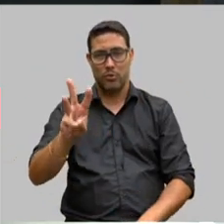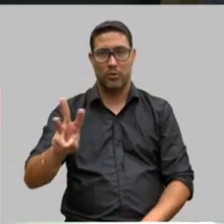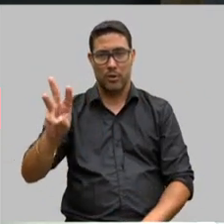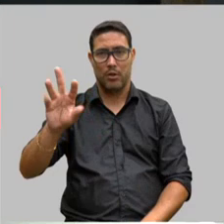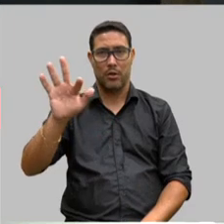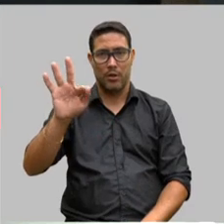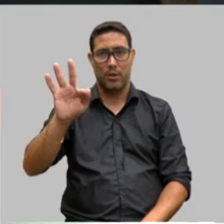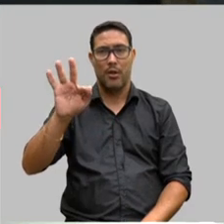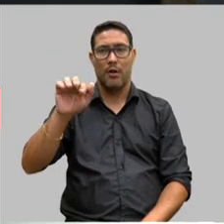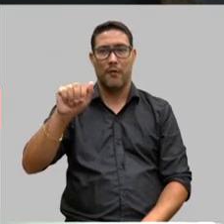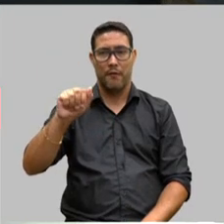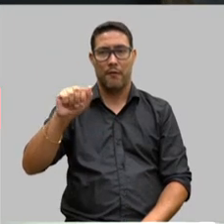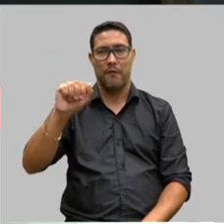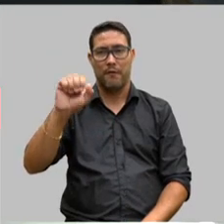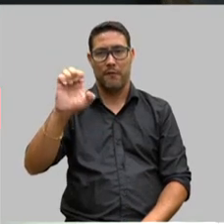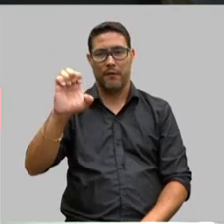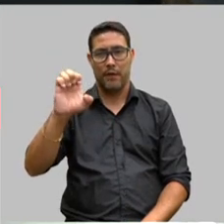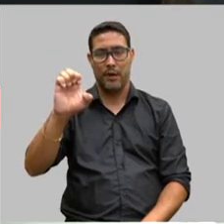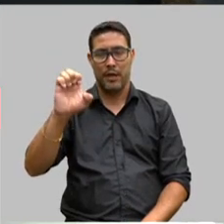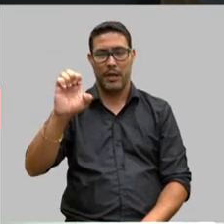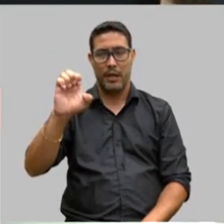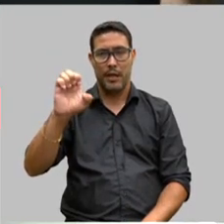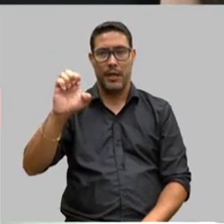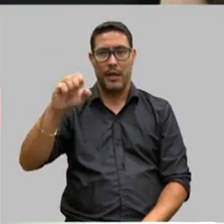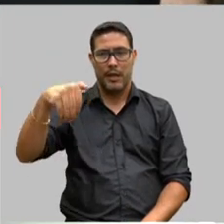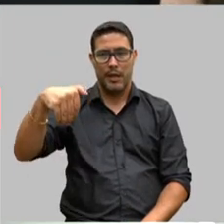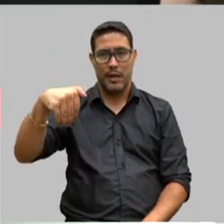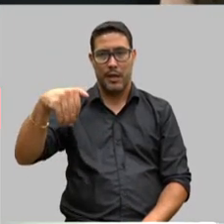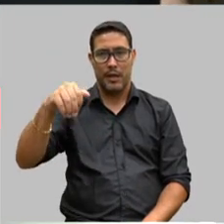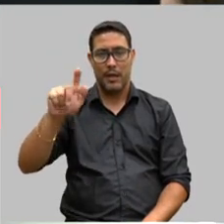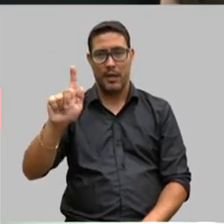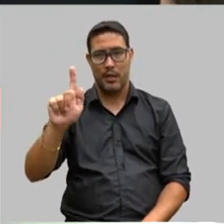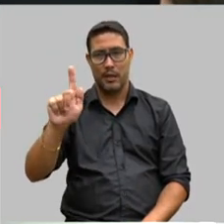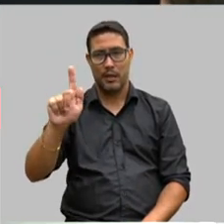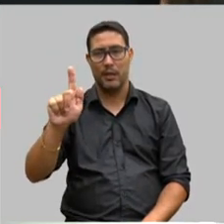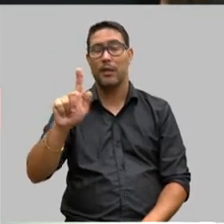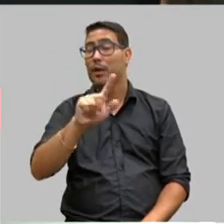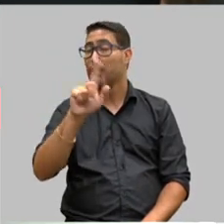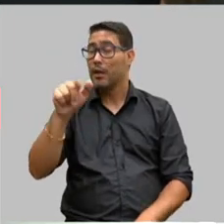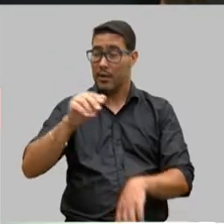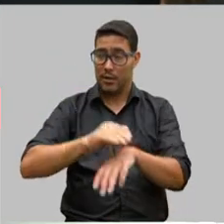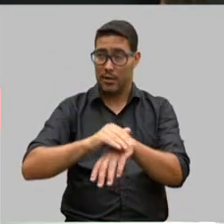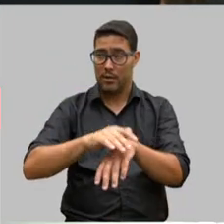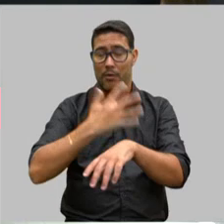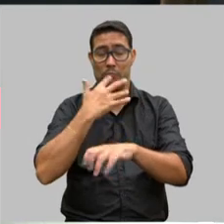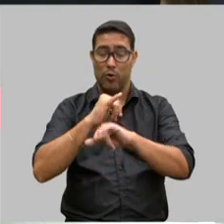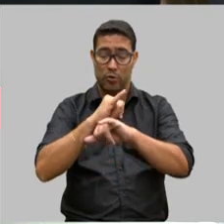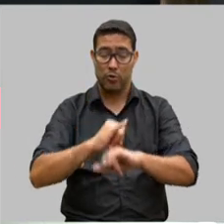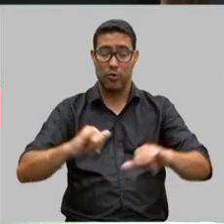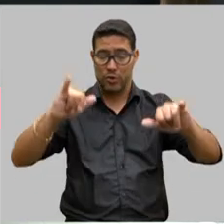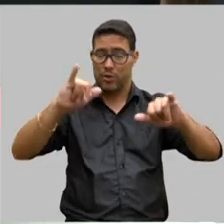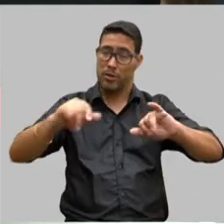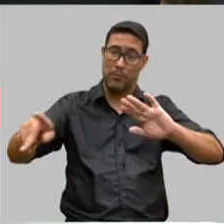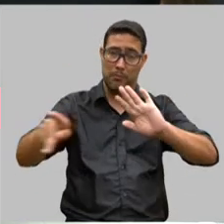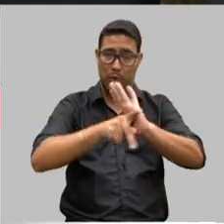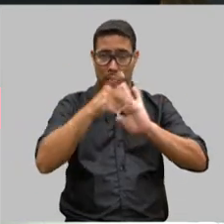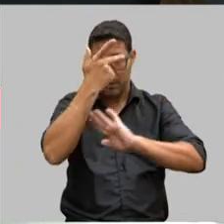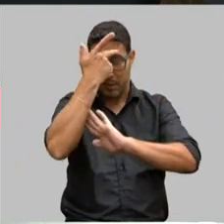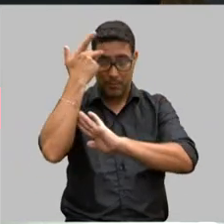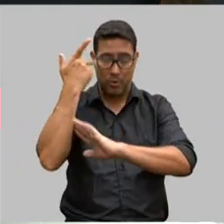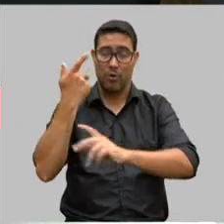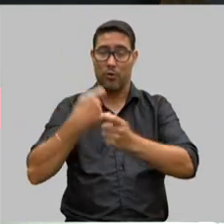gente, não é apenas saiu na mídia, são notícias voltadas para o produtor rural, né? Tivemos